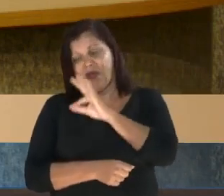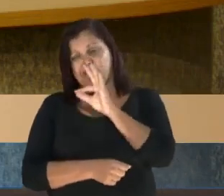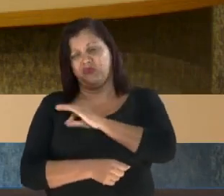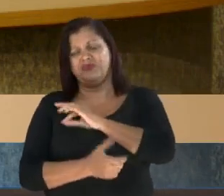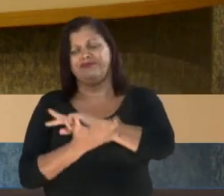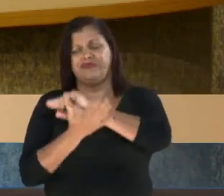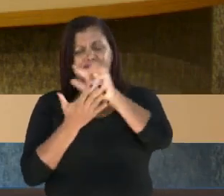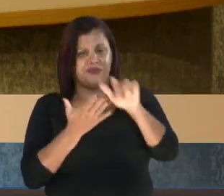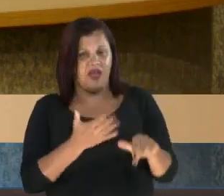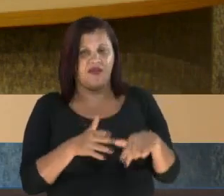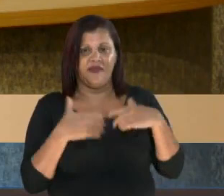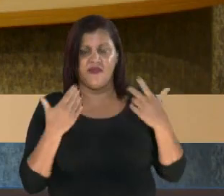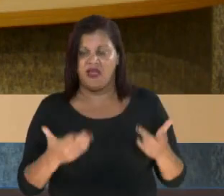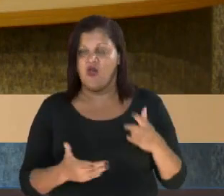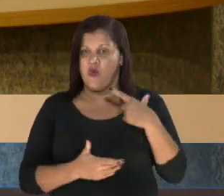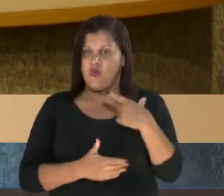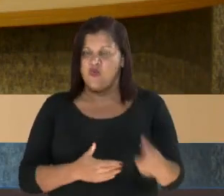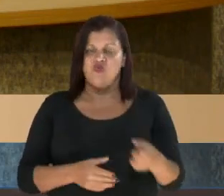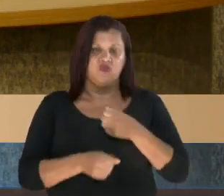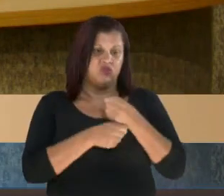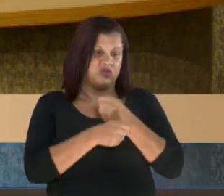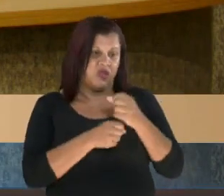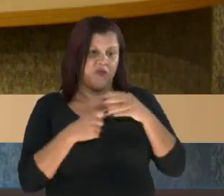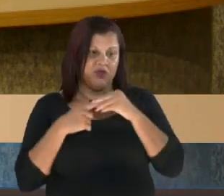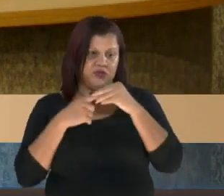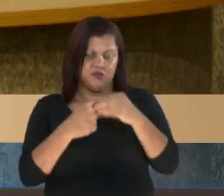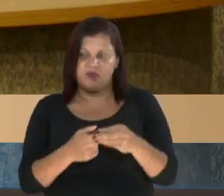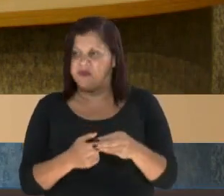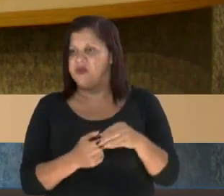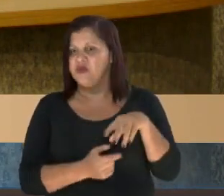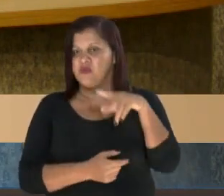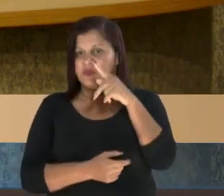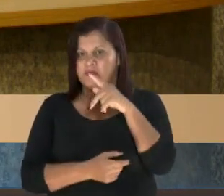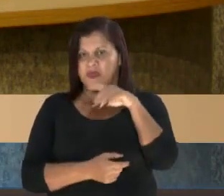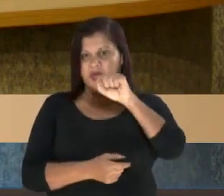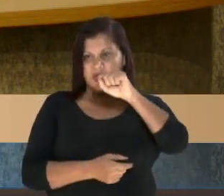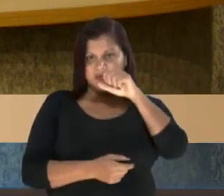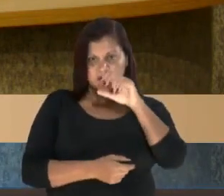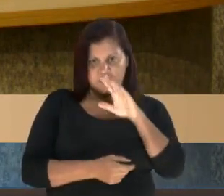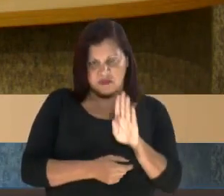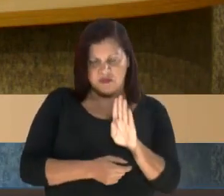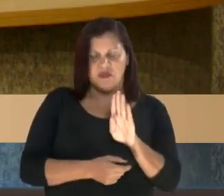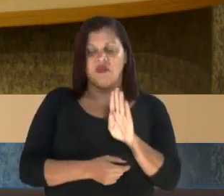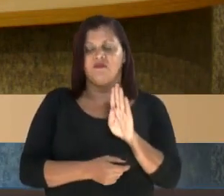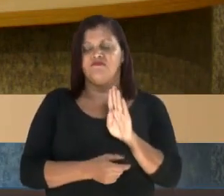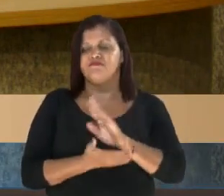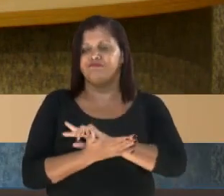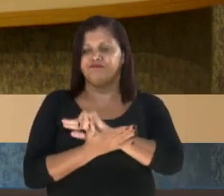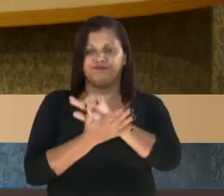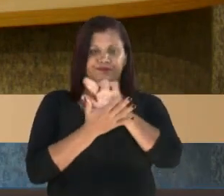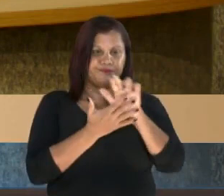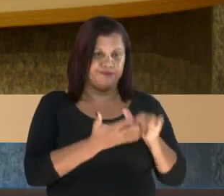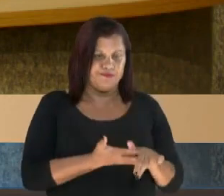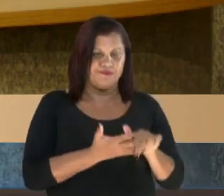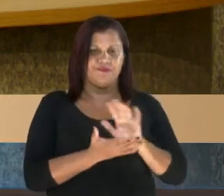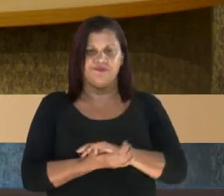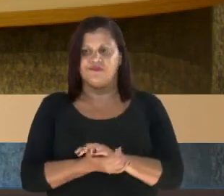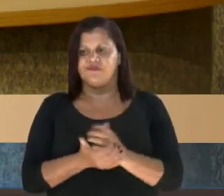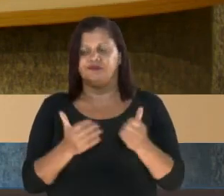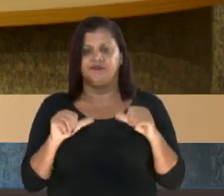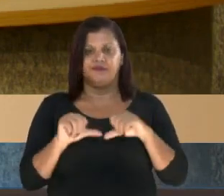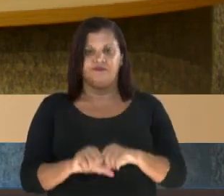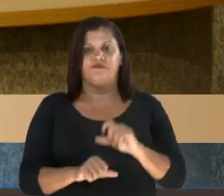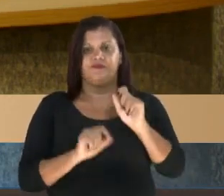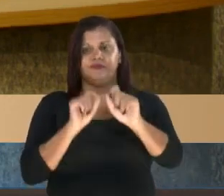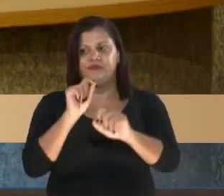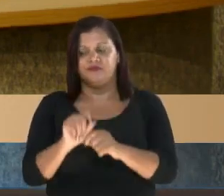são muitas nesses últimos anos principalmente do PSB é muitos mas muitos foram desgastes que